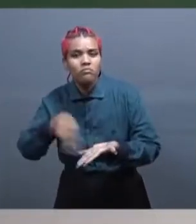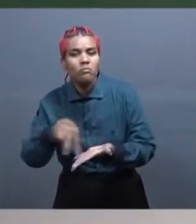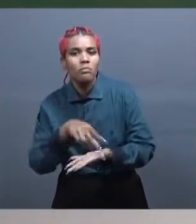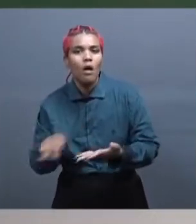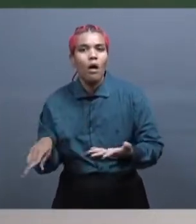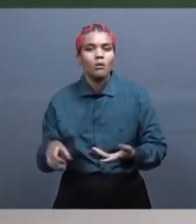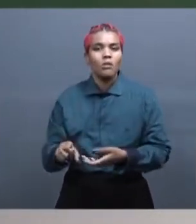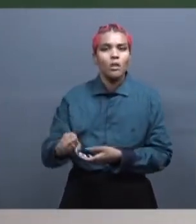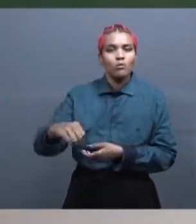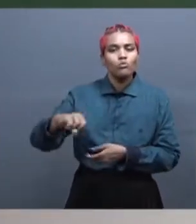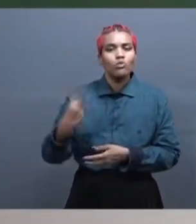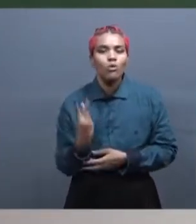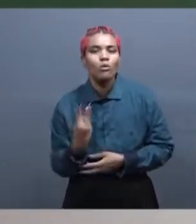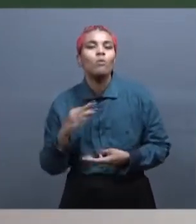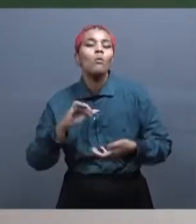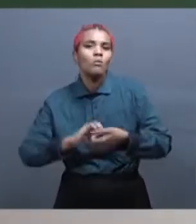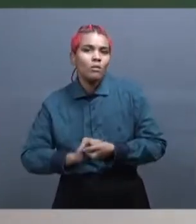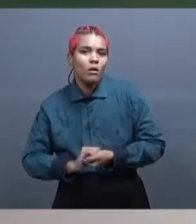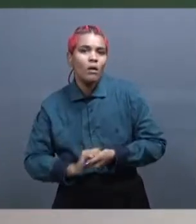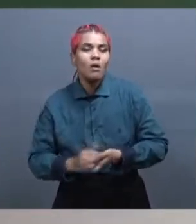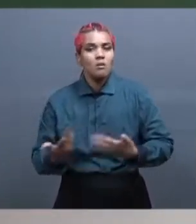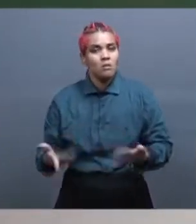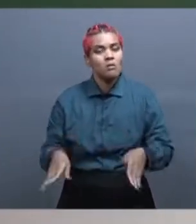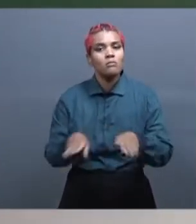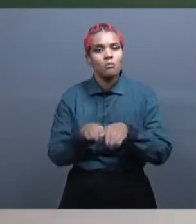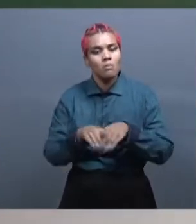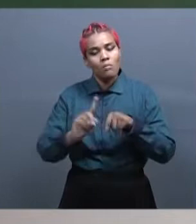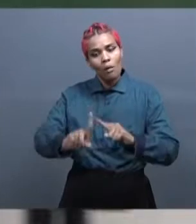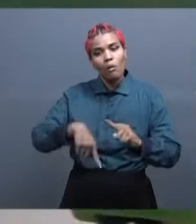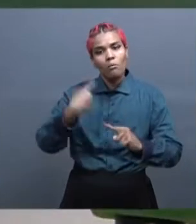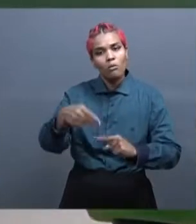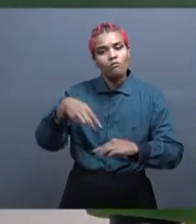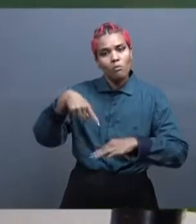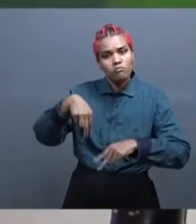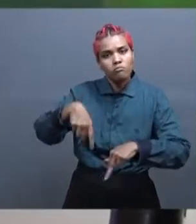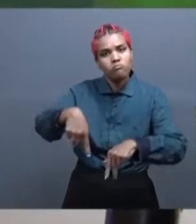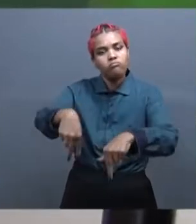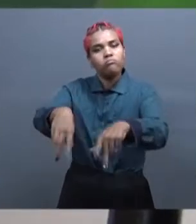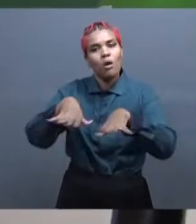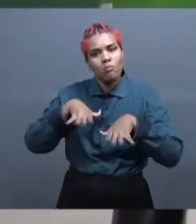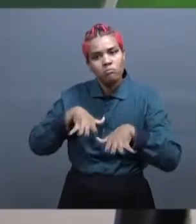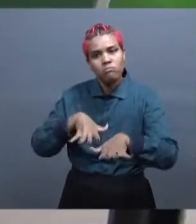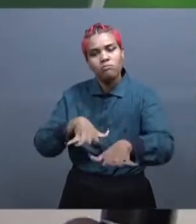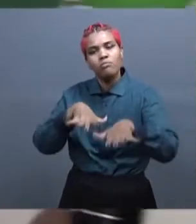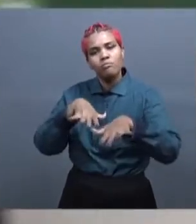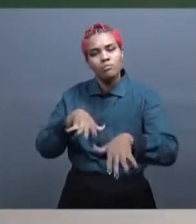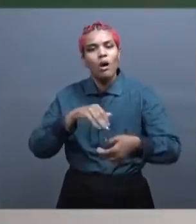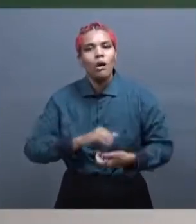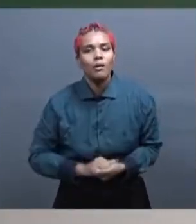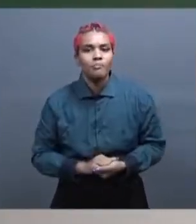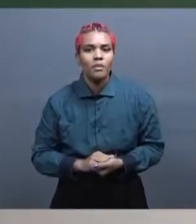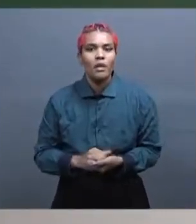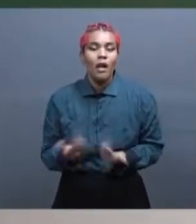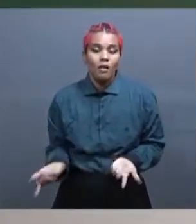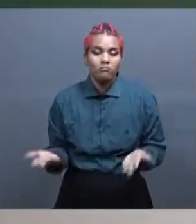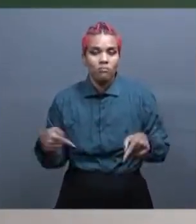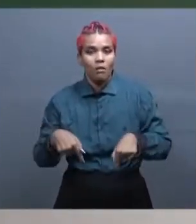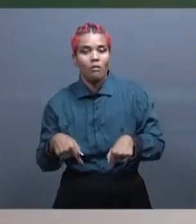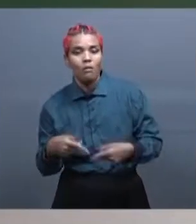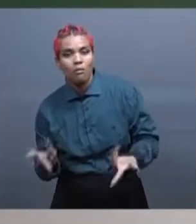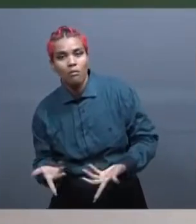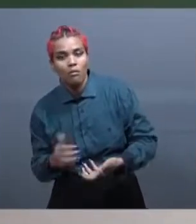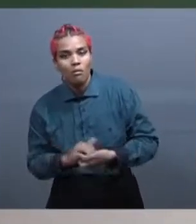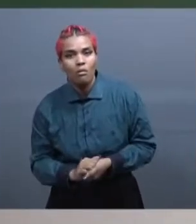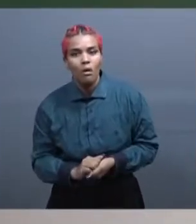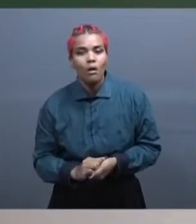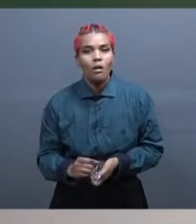caminhada oficial contra a aids e na semana que vem atividades na universidade federal e só aí continua na